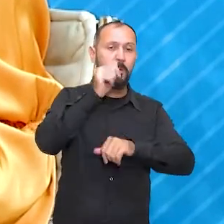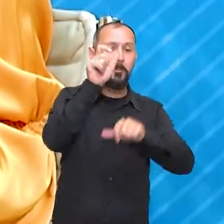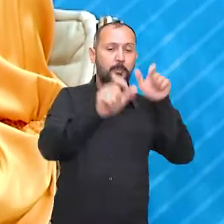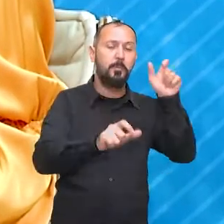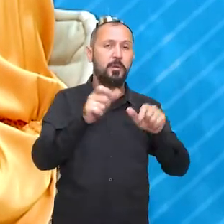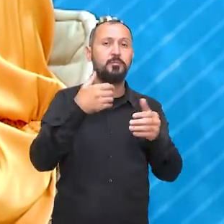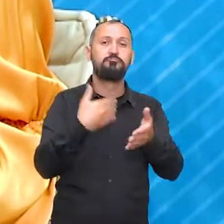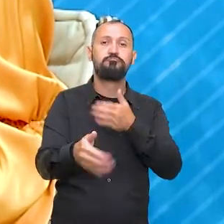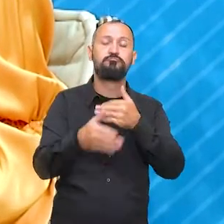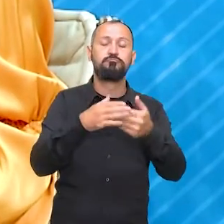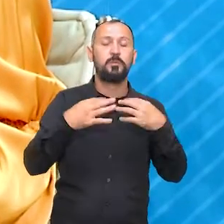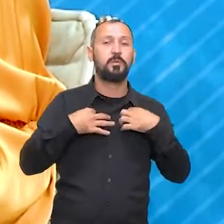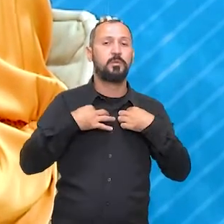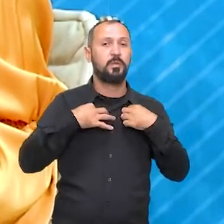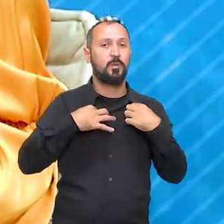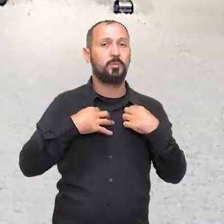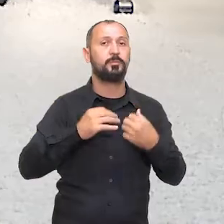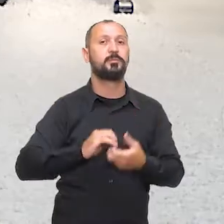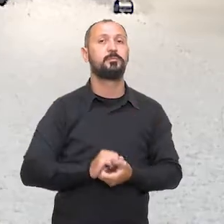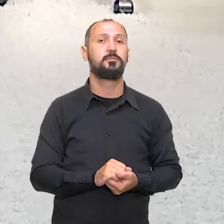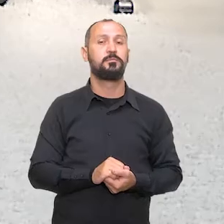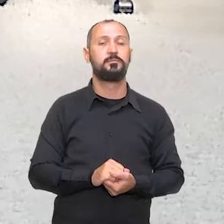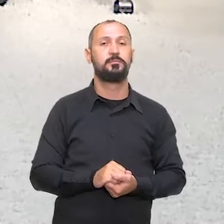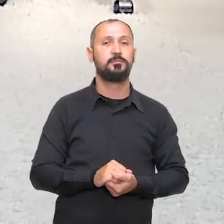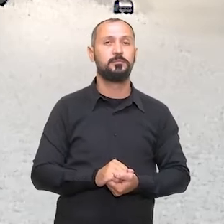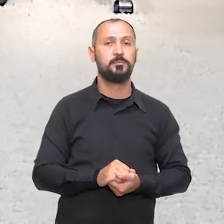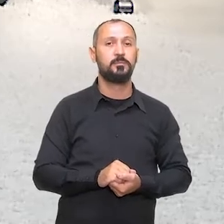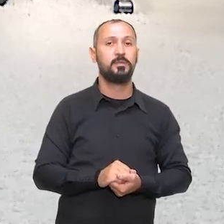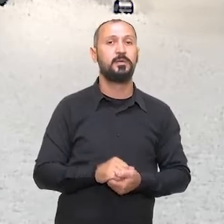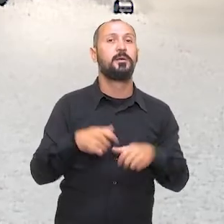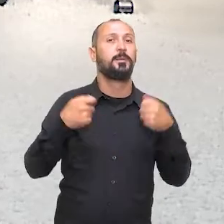mulher, independente da roupa do que ela veste, né, doutora?